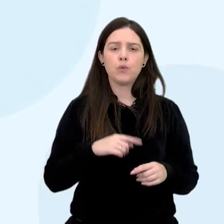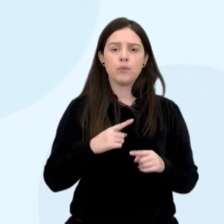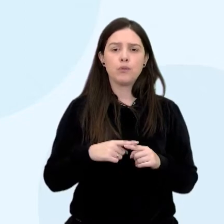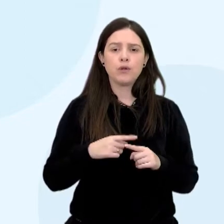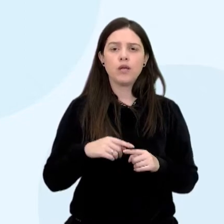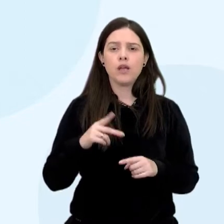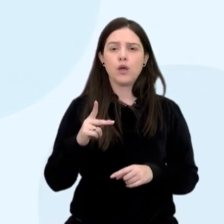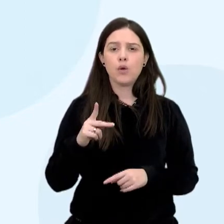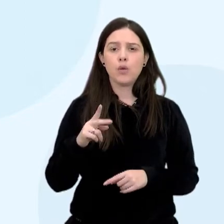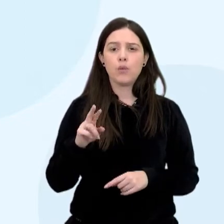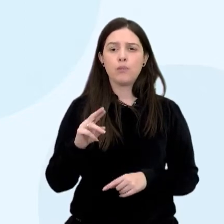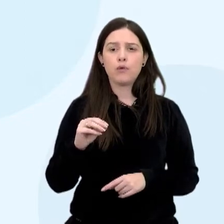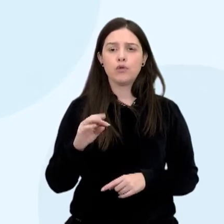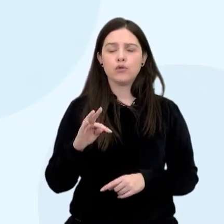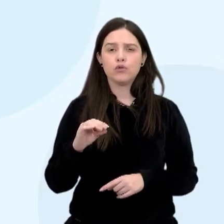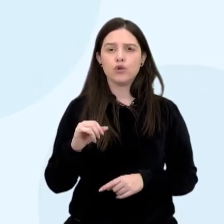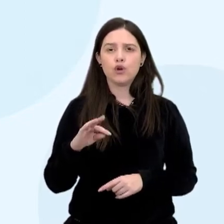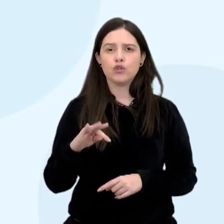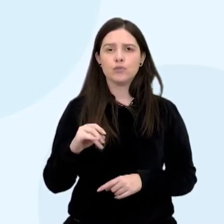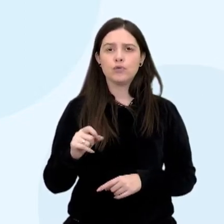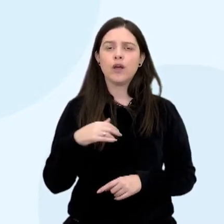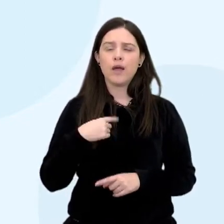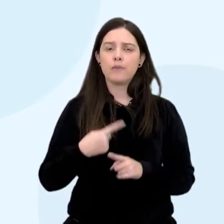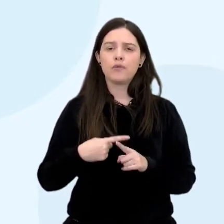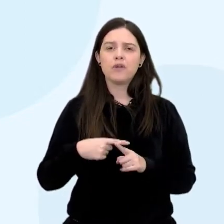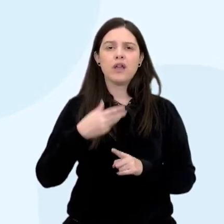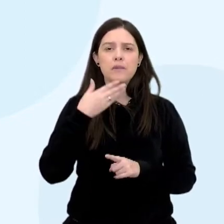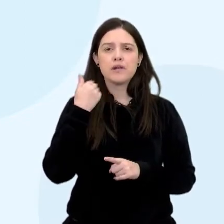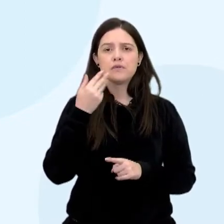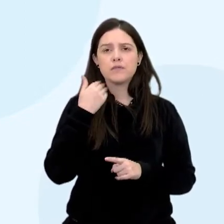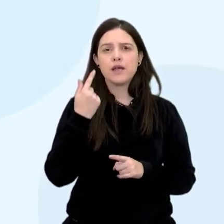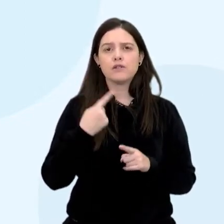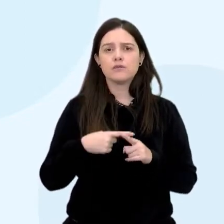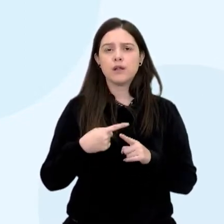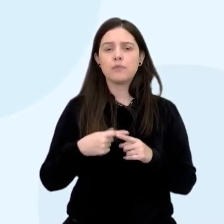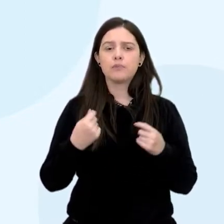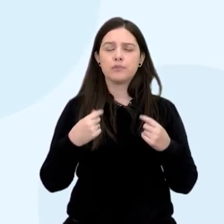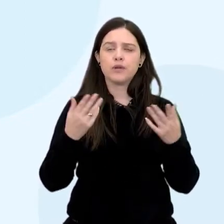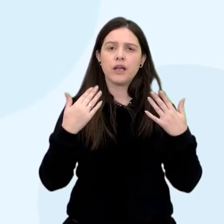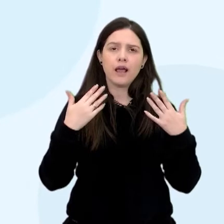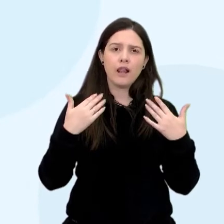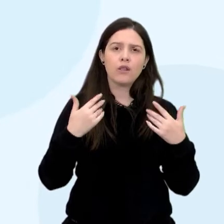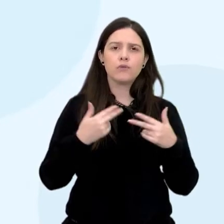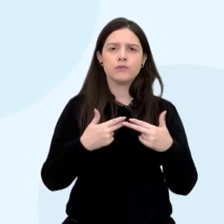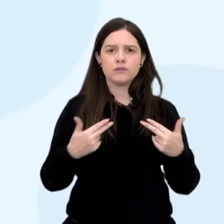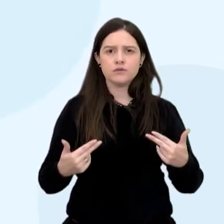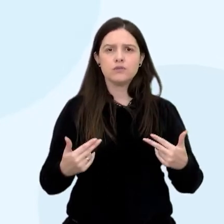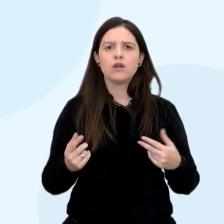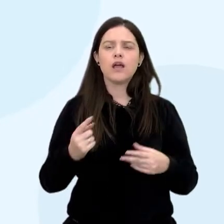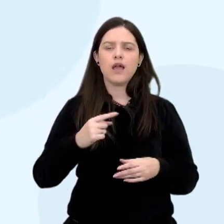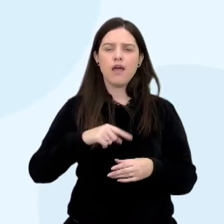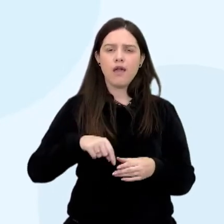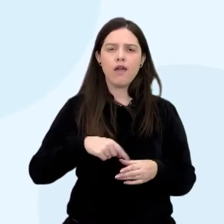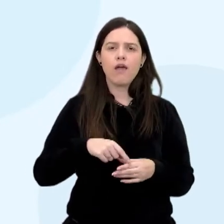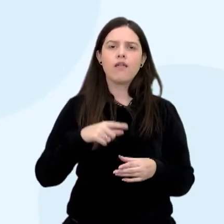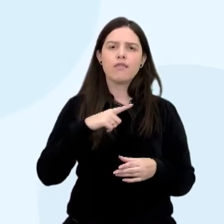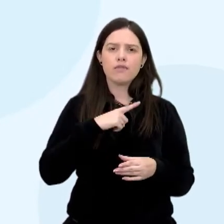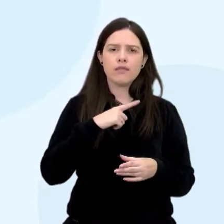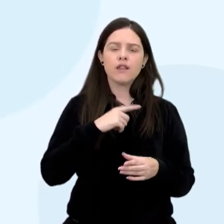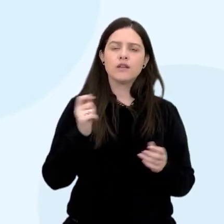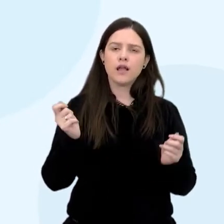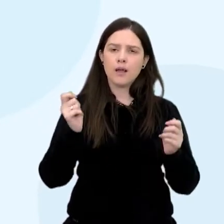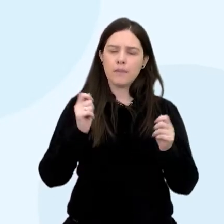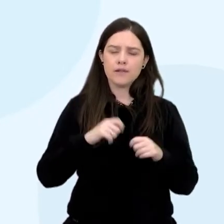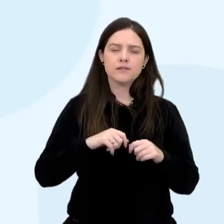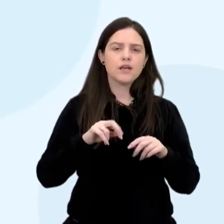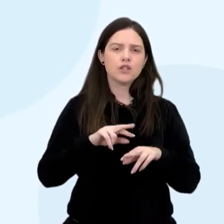Porque é mais fácil ele transferir calor, né, energia. Porque o tubo de cobre, ele tem essa facilidade,